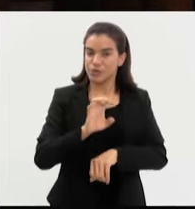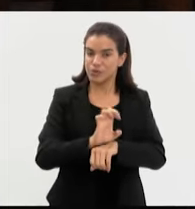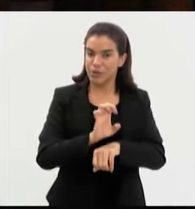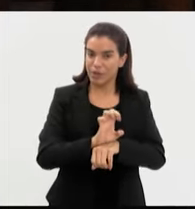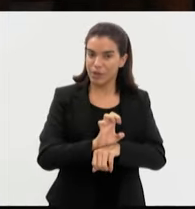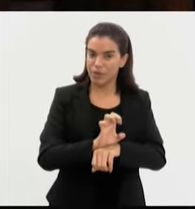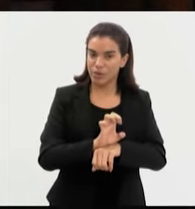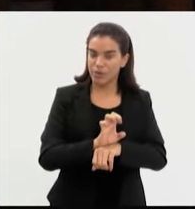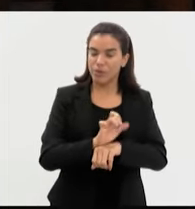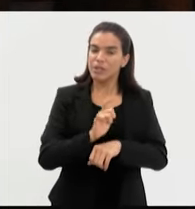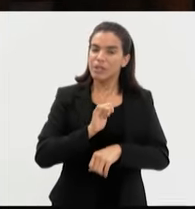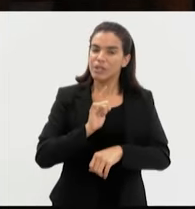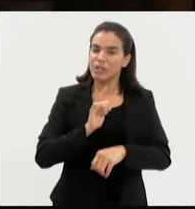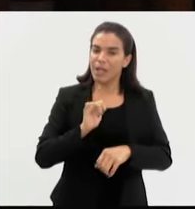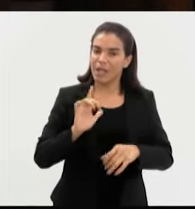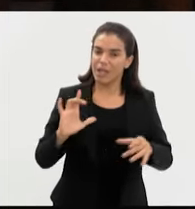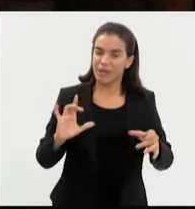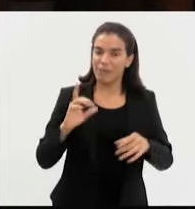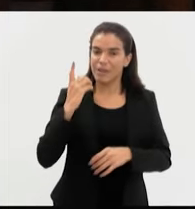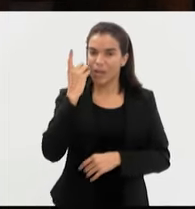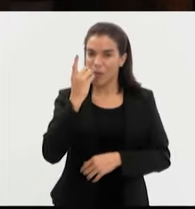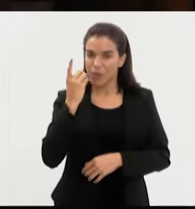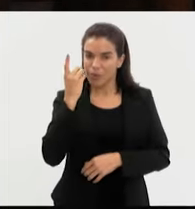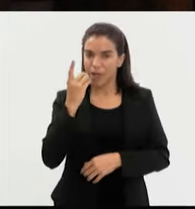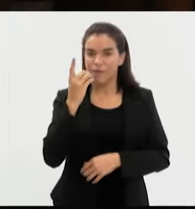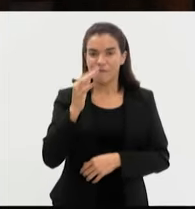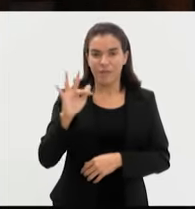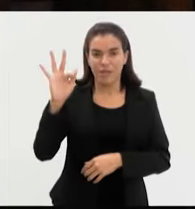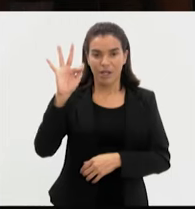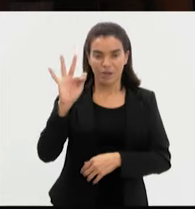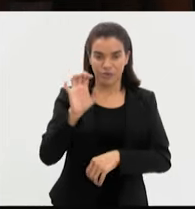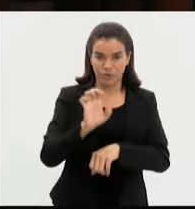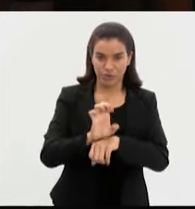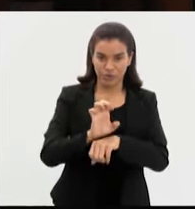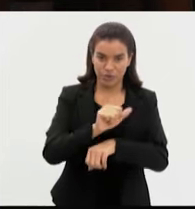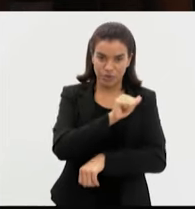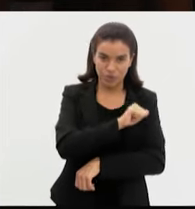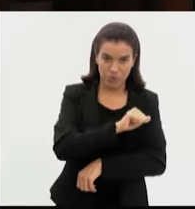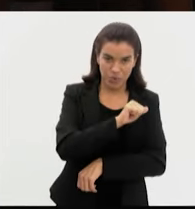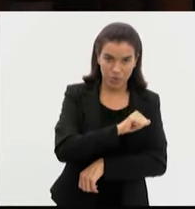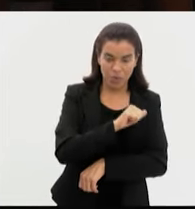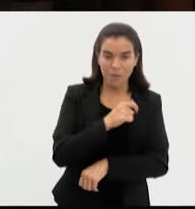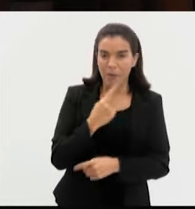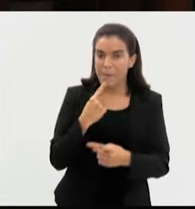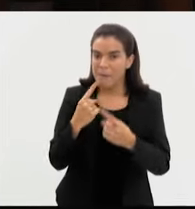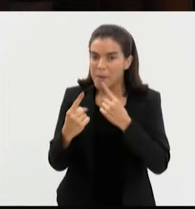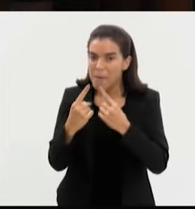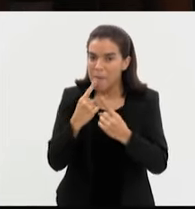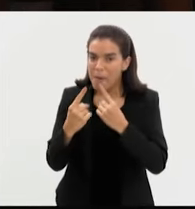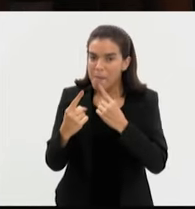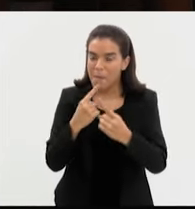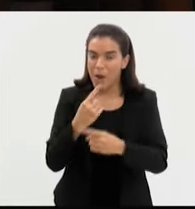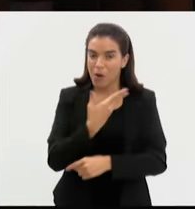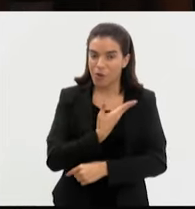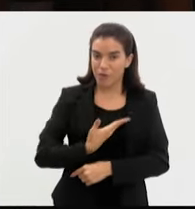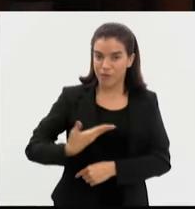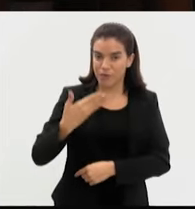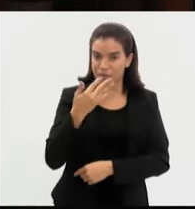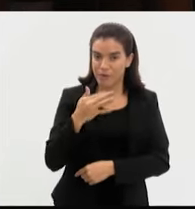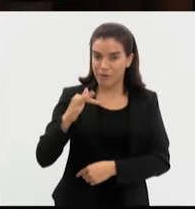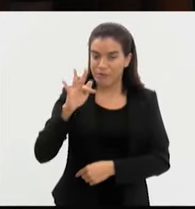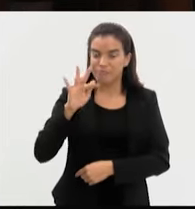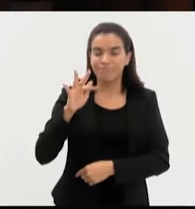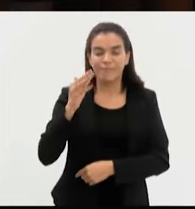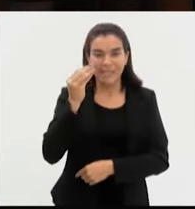que tenha essa união dos deputados da bancada Federal do Estado do Rio de Janeiro para ter esse diálogo com o Governo Federal para